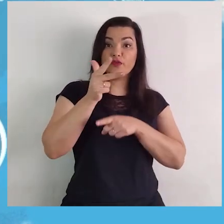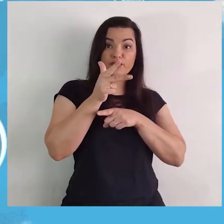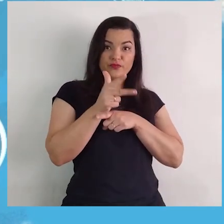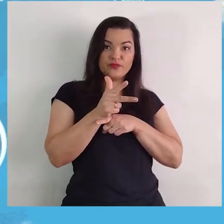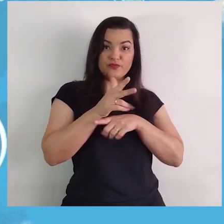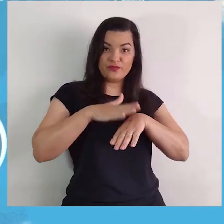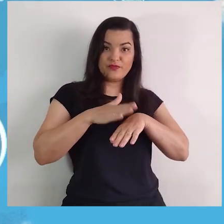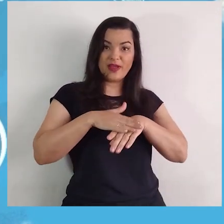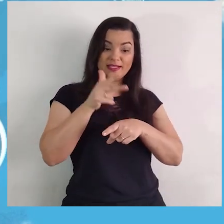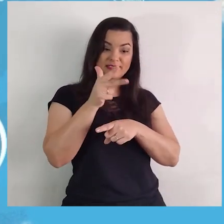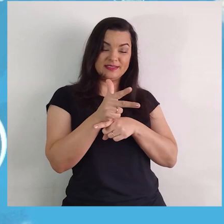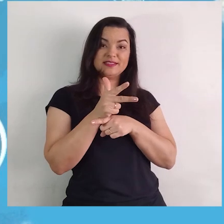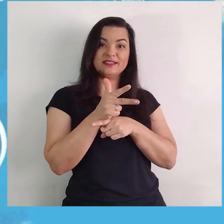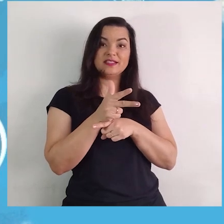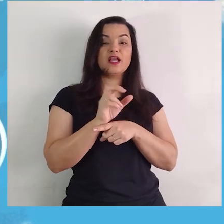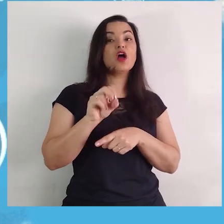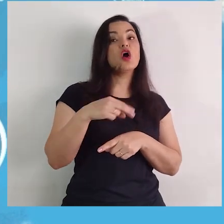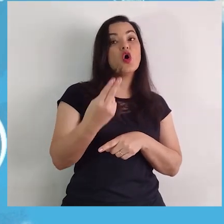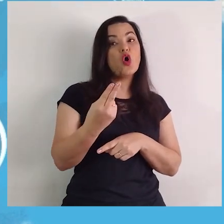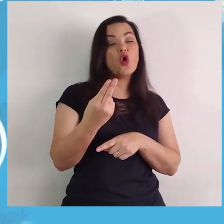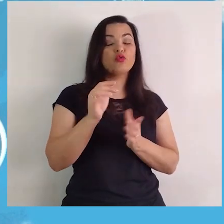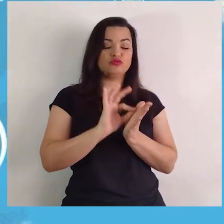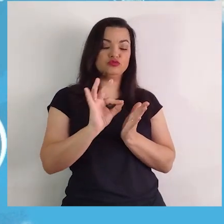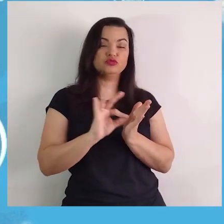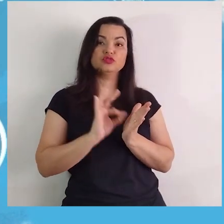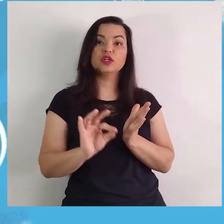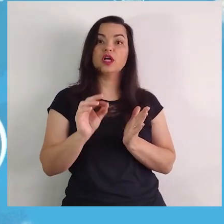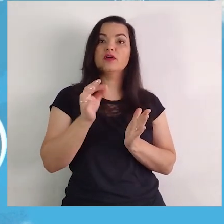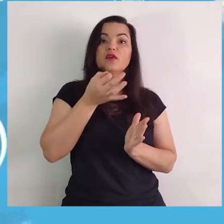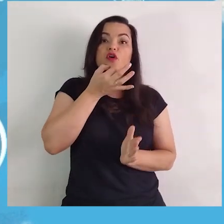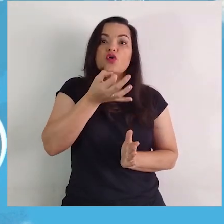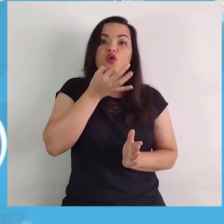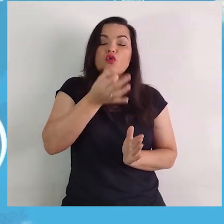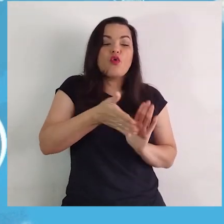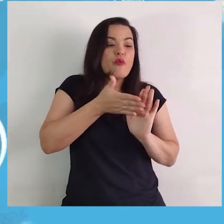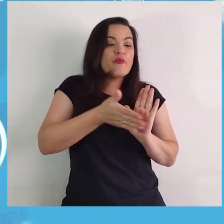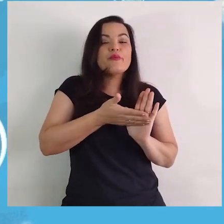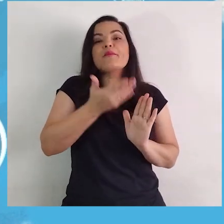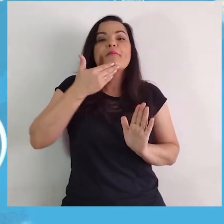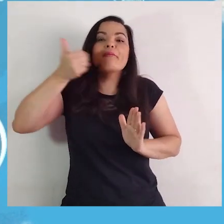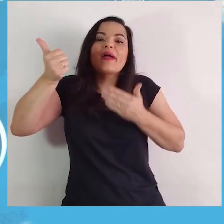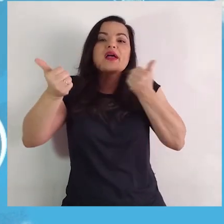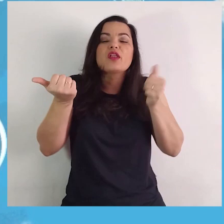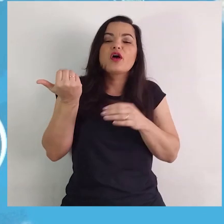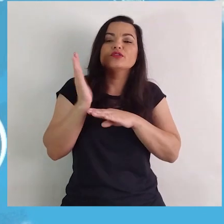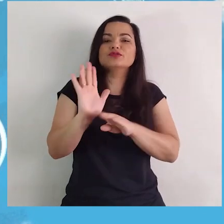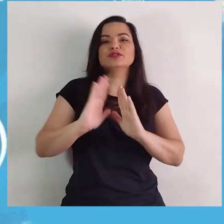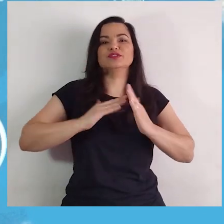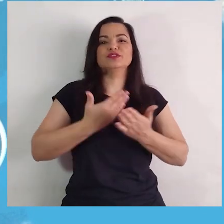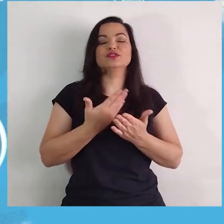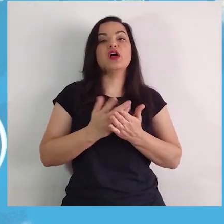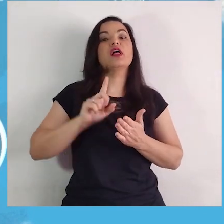um vídeo ou, se preferir, escreva sugestões de melhoria para a sua escola. Depois, apresente a sua sugestão para